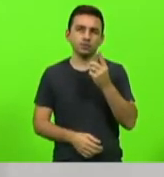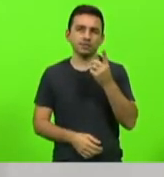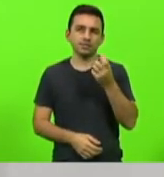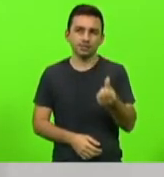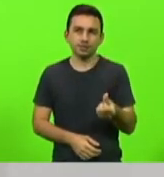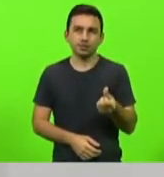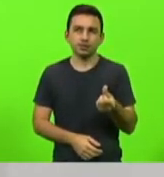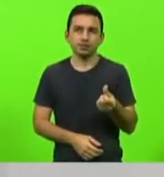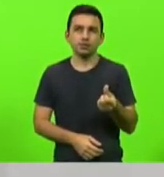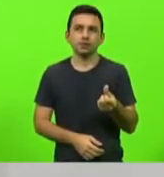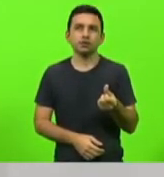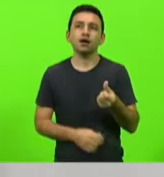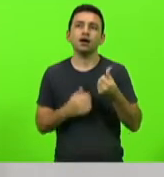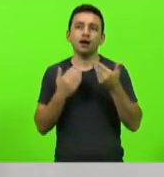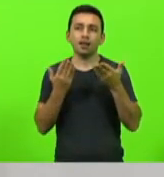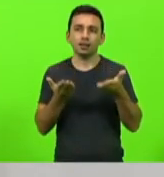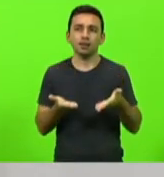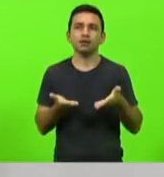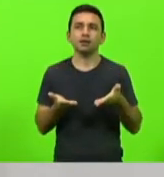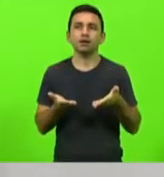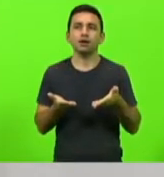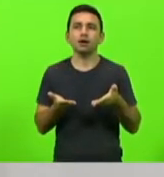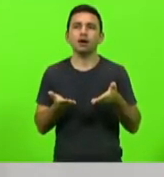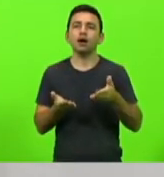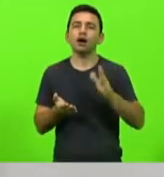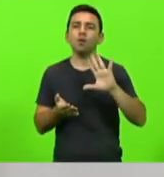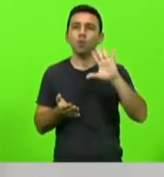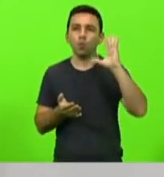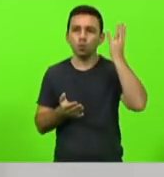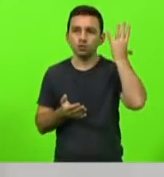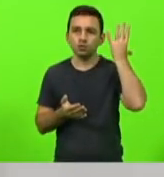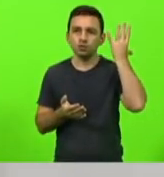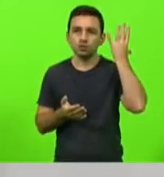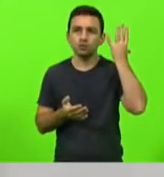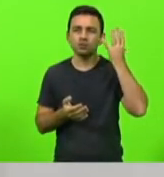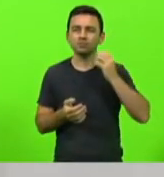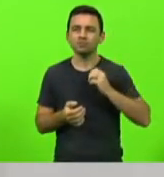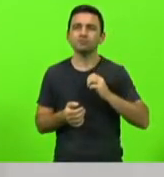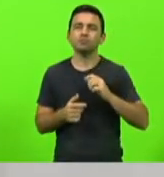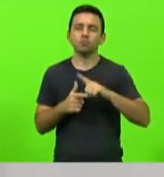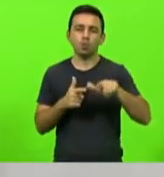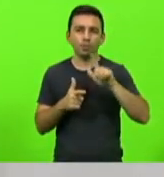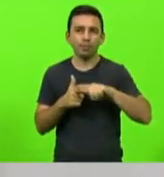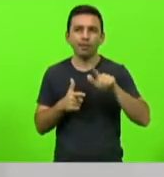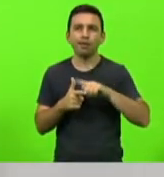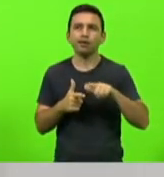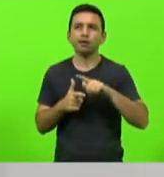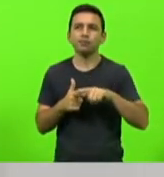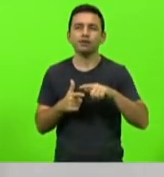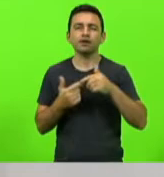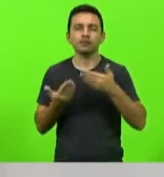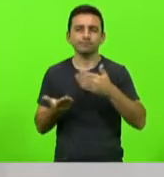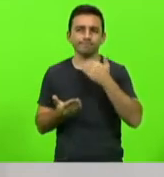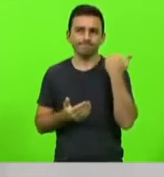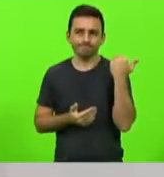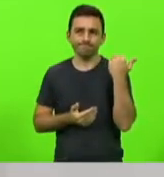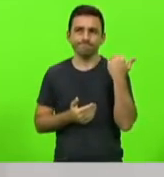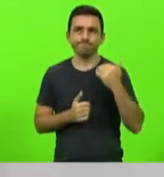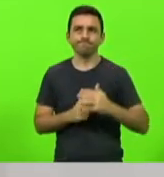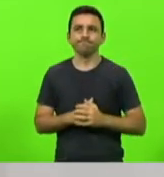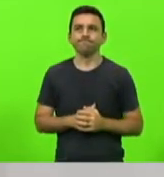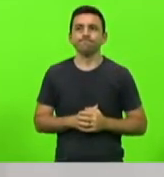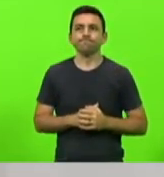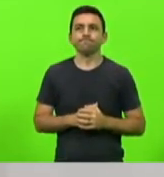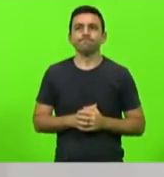quando, nesse momento, um trágico AVC a vitimou.